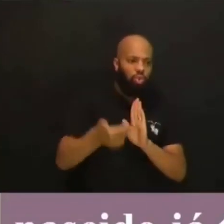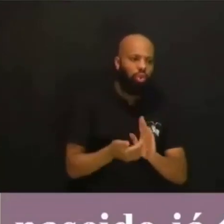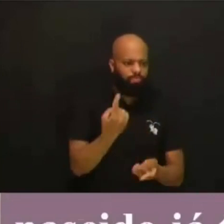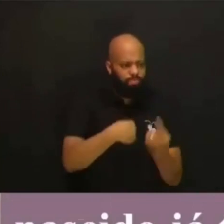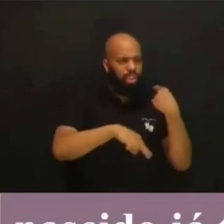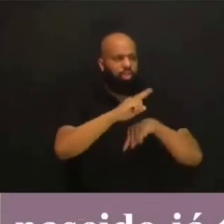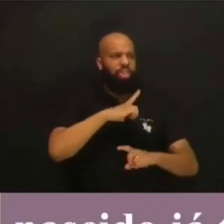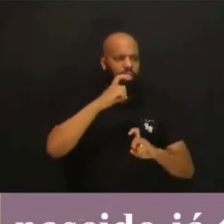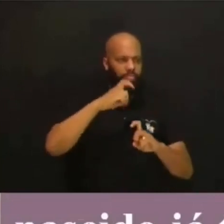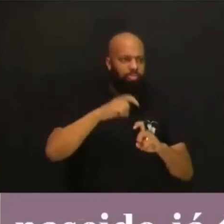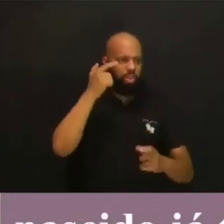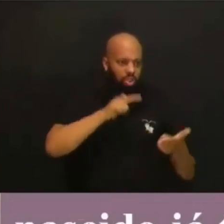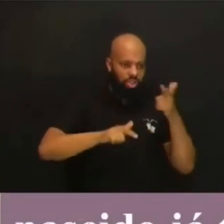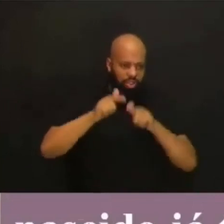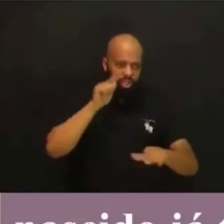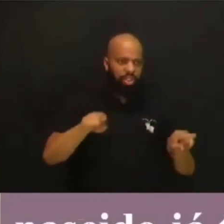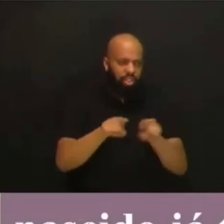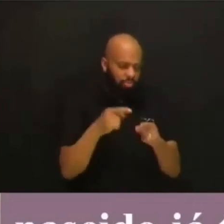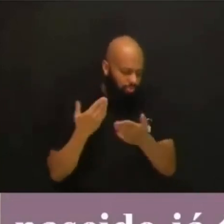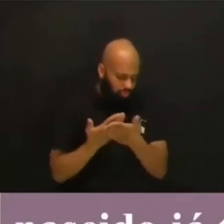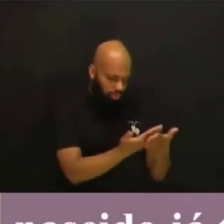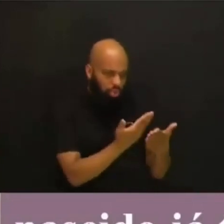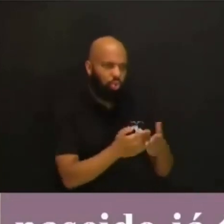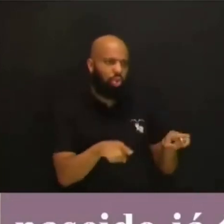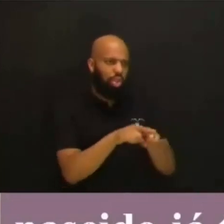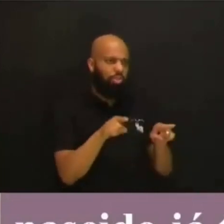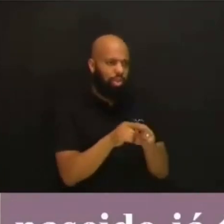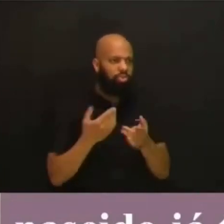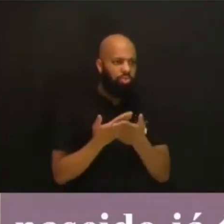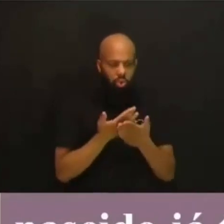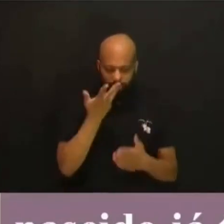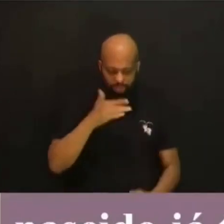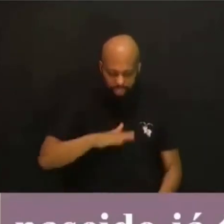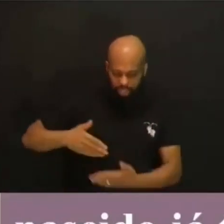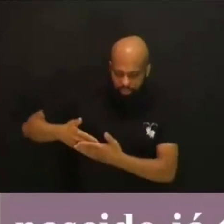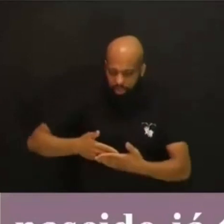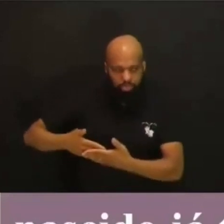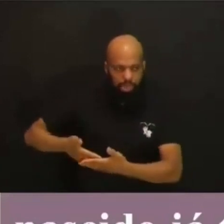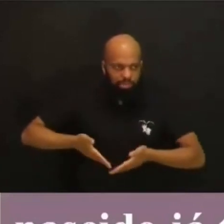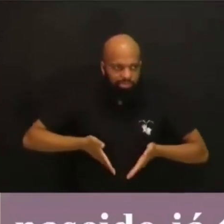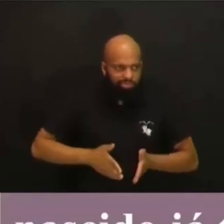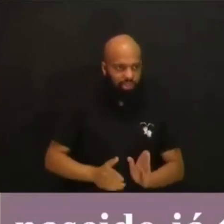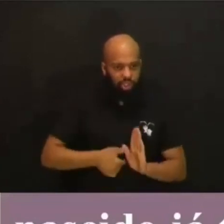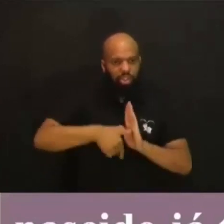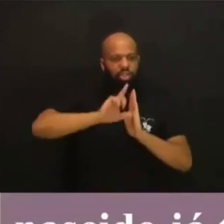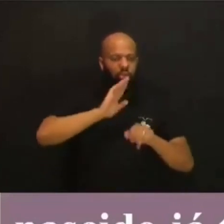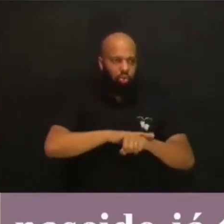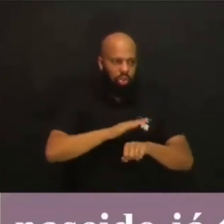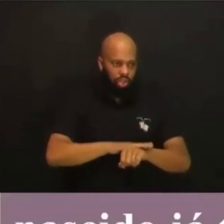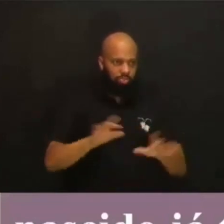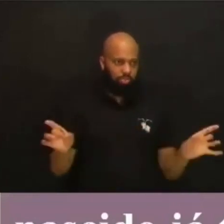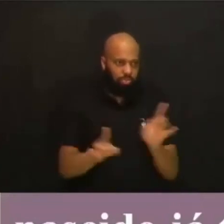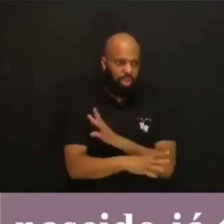tem conseguido e a neonatologia, que é a parte da pediatria que cuida, né, dos bebês prematuros, com